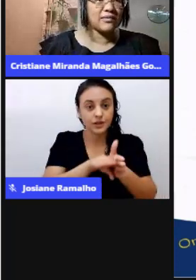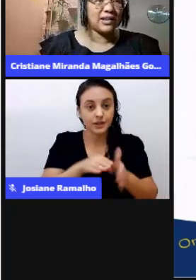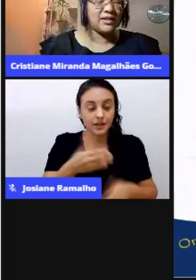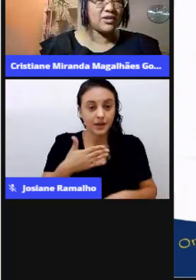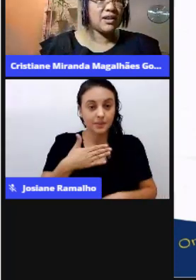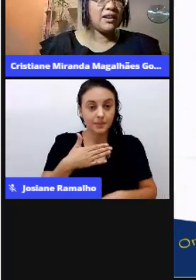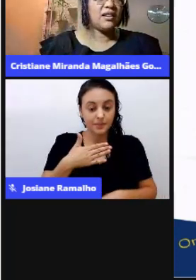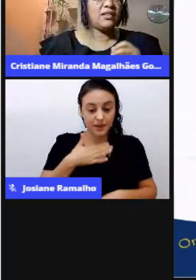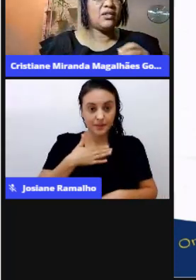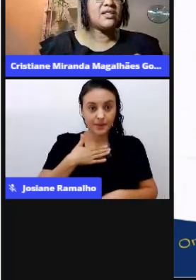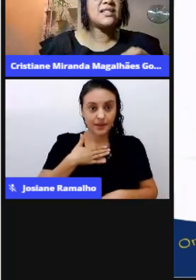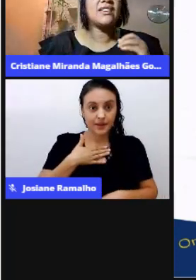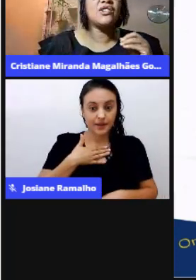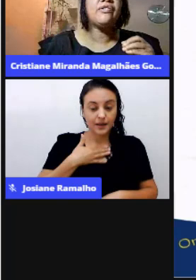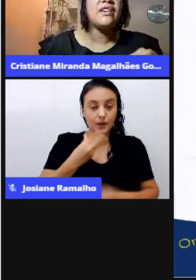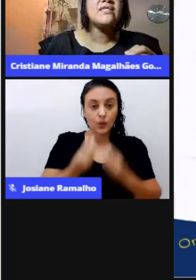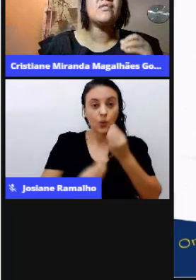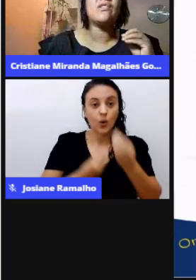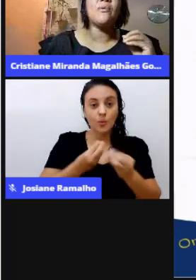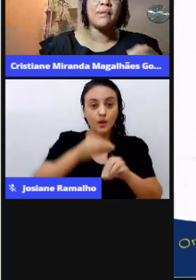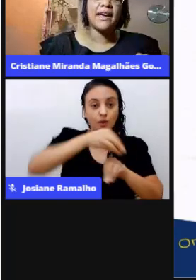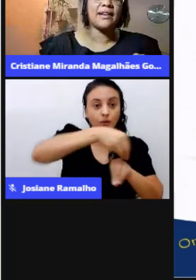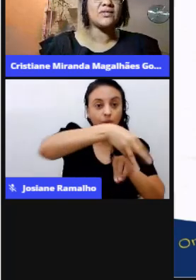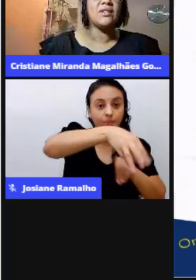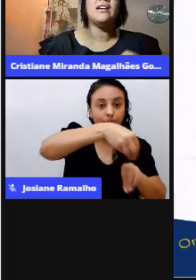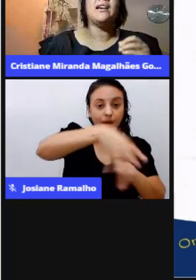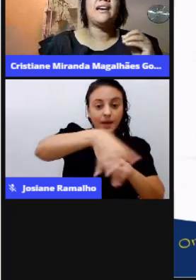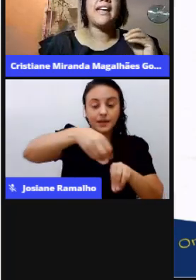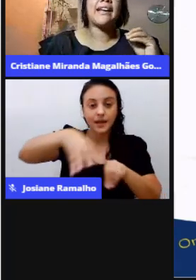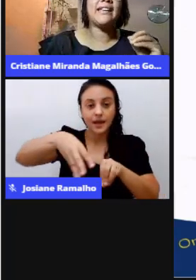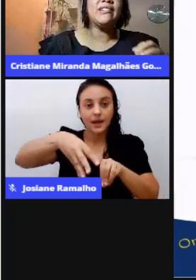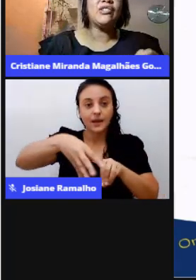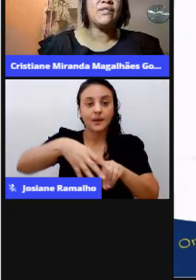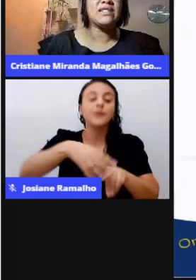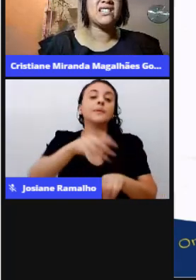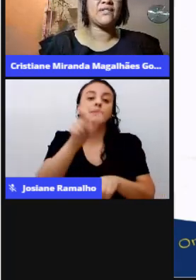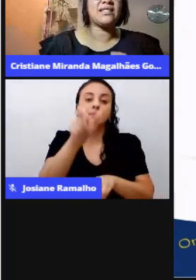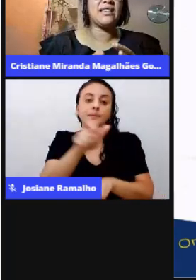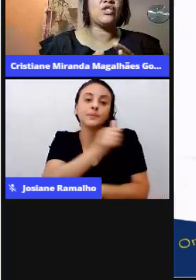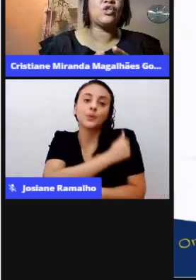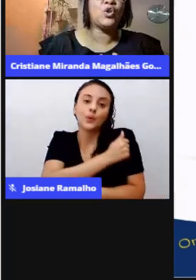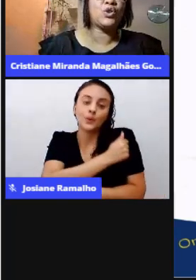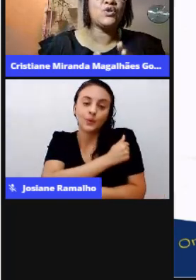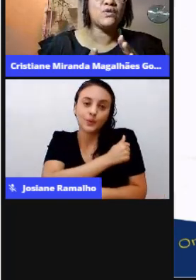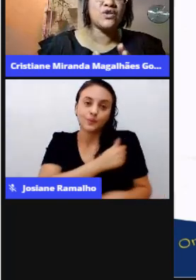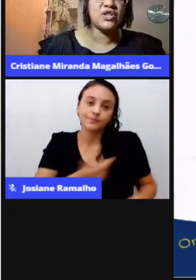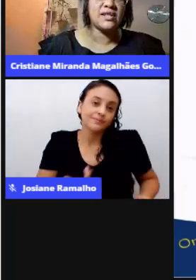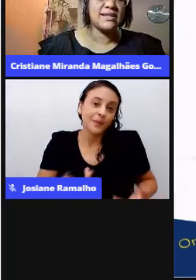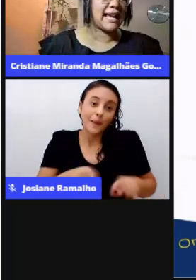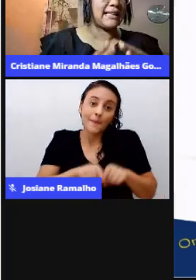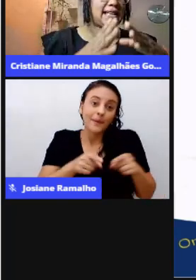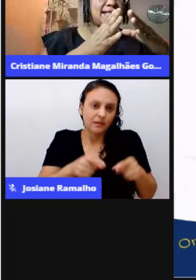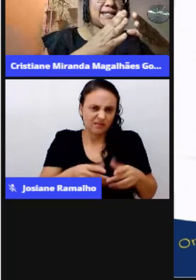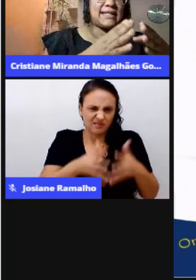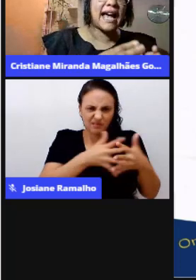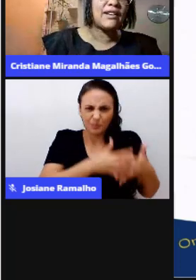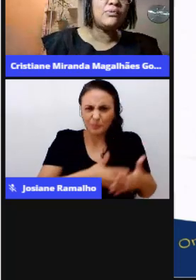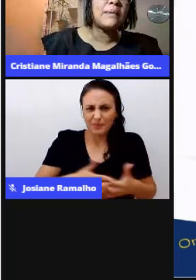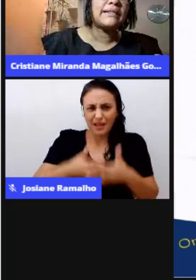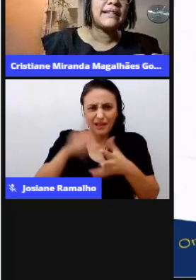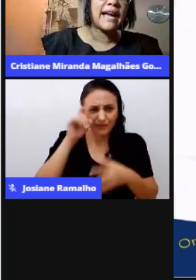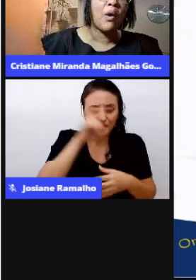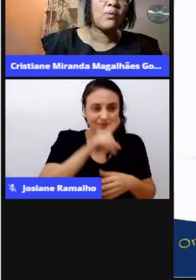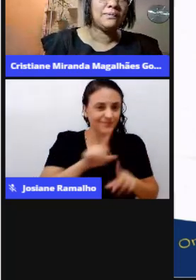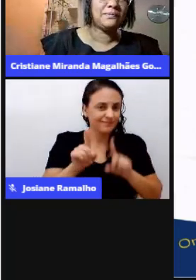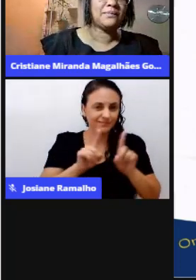ao meu estudante. Nossa, que difícil e que complexo. É aquilo que vocês fazem todos os dias. Analisar